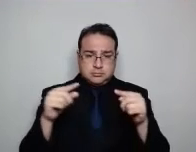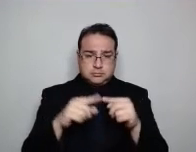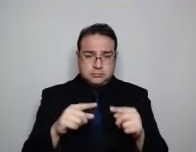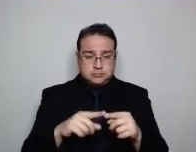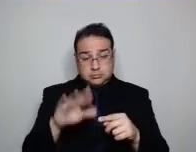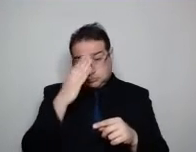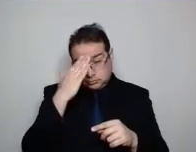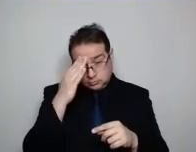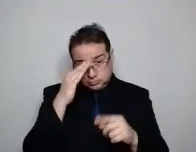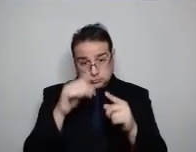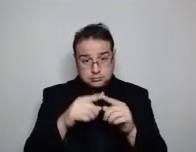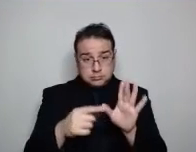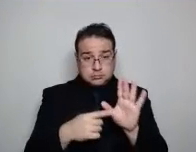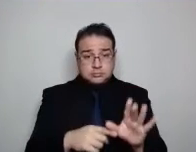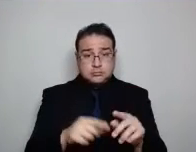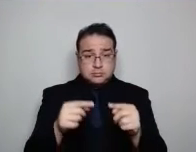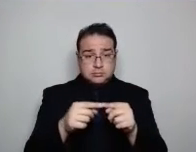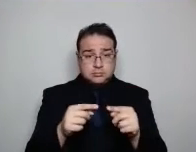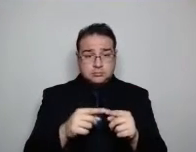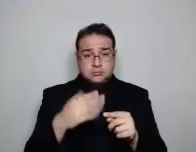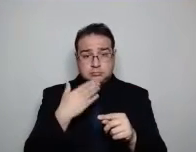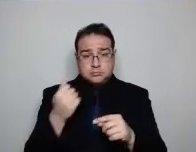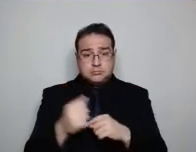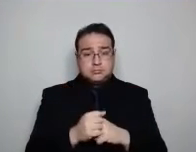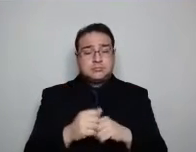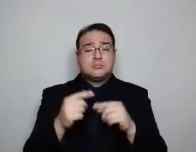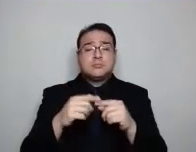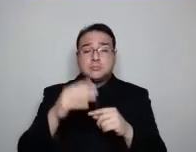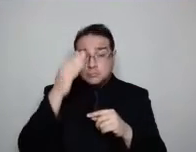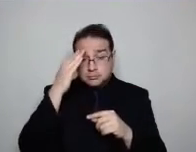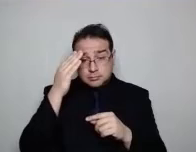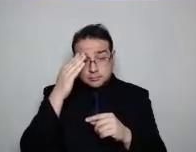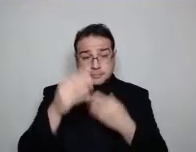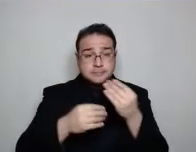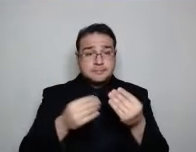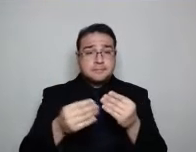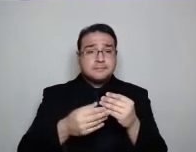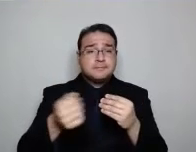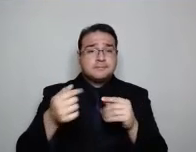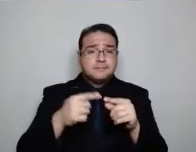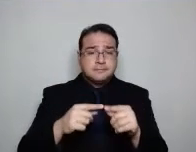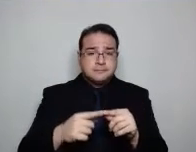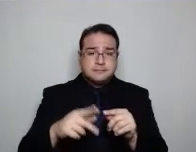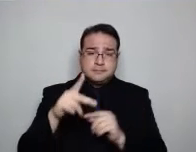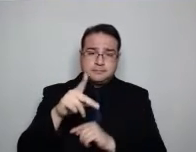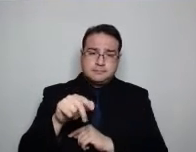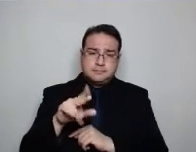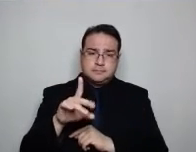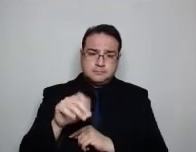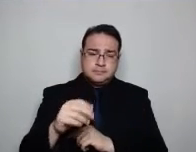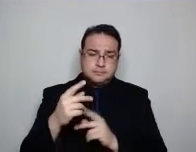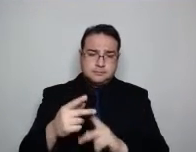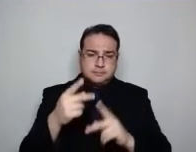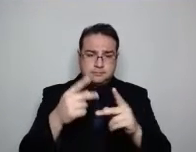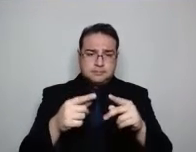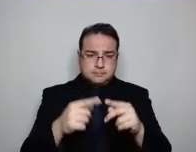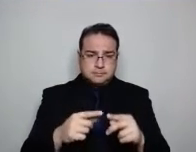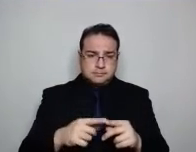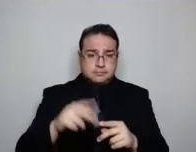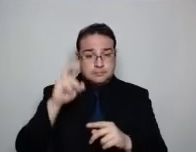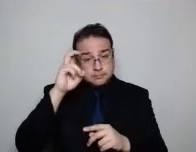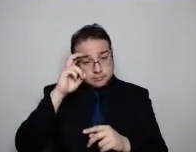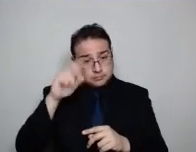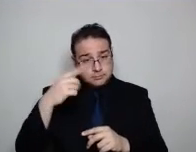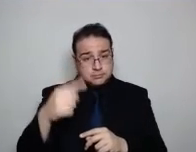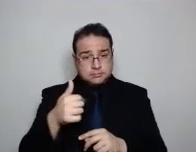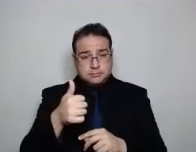acordo, penso que seria o caso de ponderar a extensão do período de visitação da quinta até a